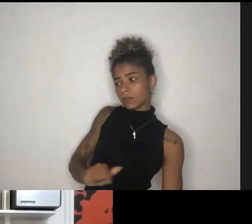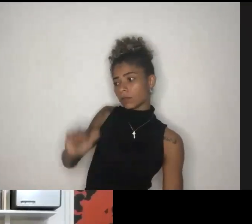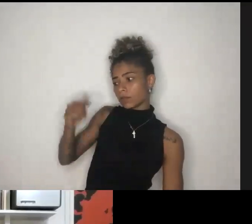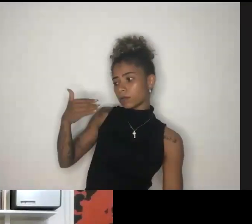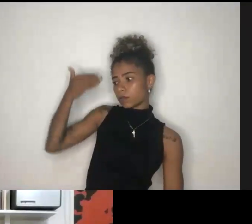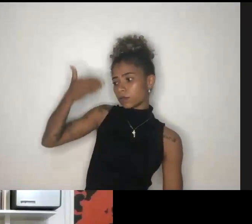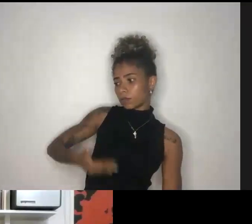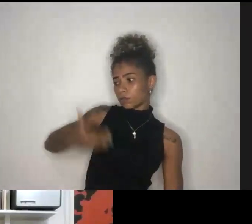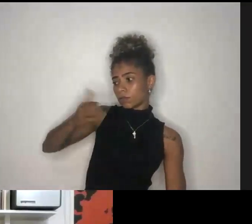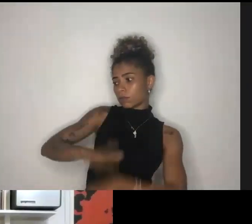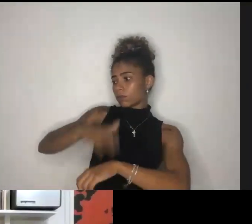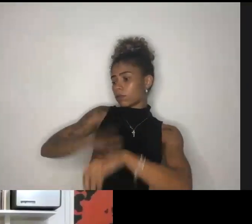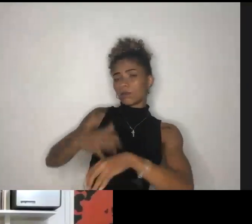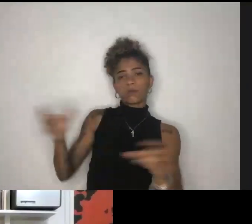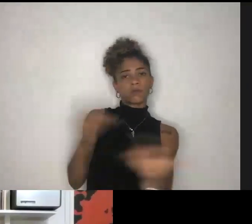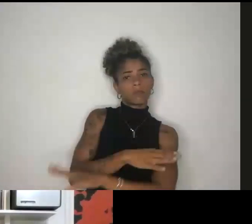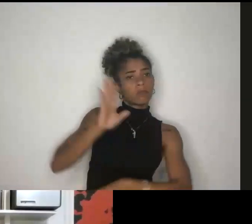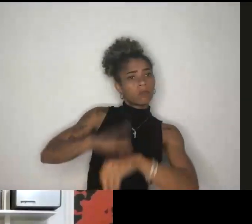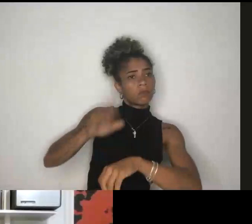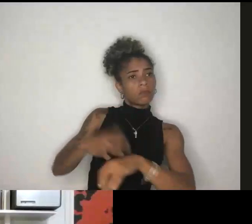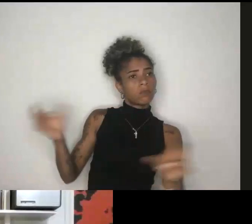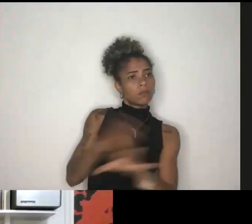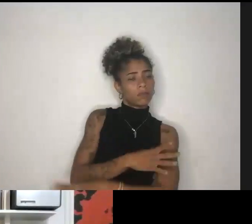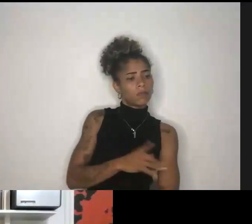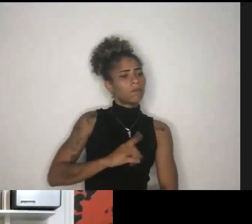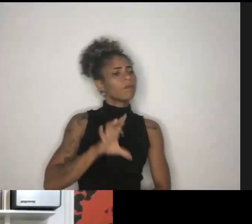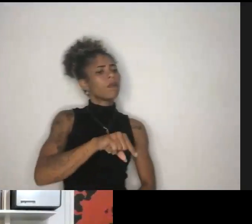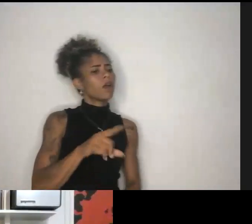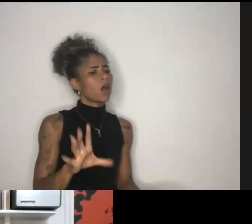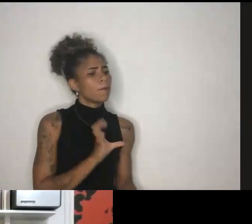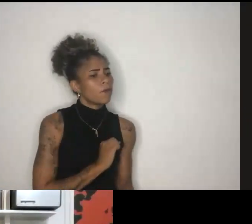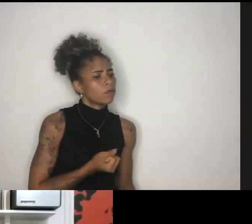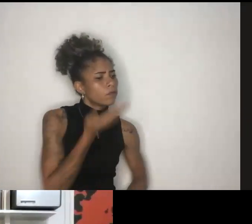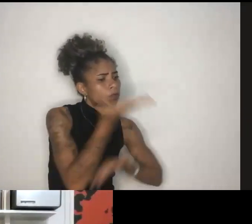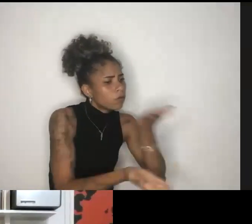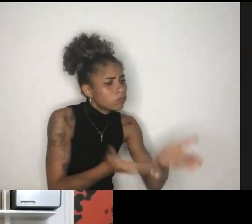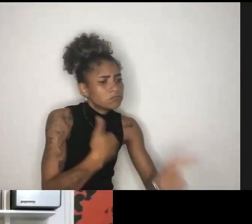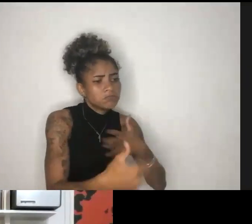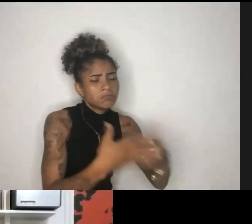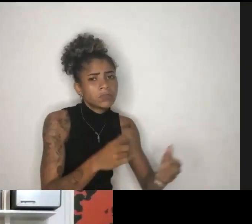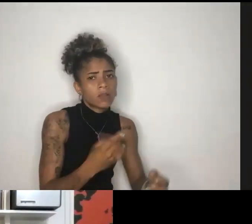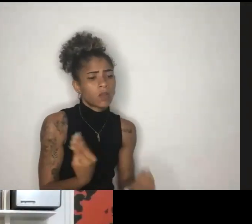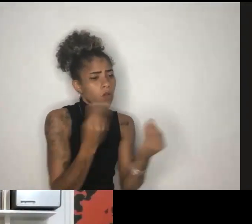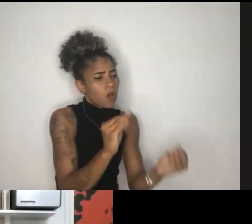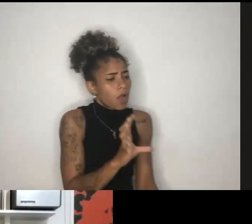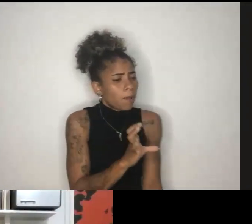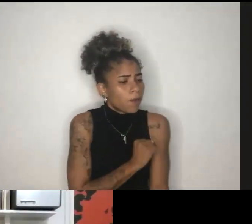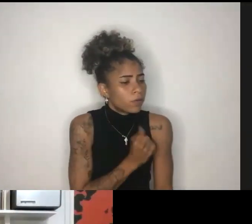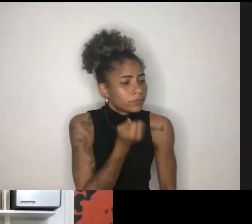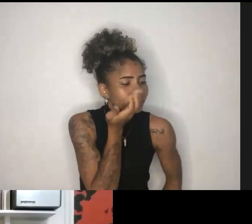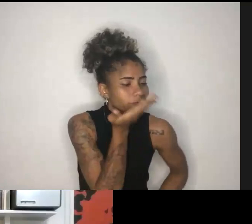amor isso faz com amor alguma coisa assim seja lá o que for mas coloca um pouco de amor nisso